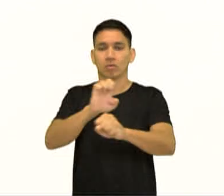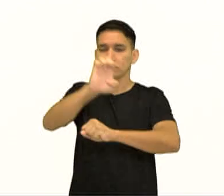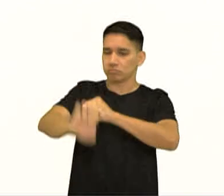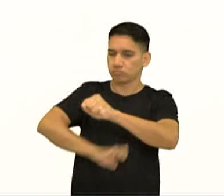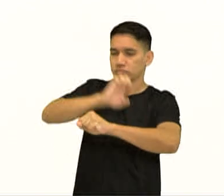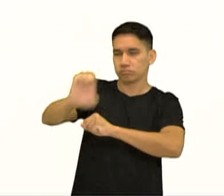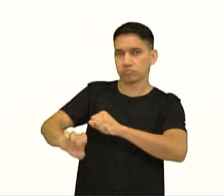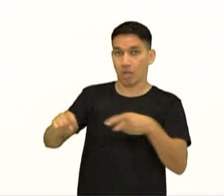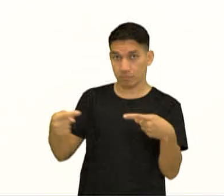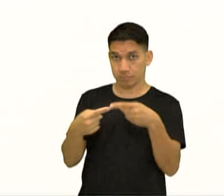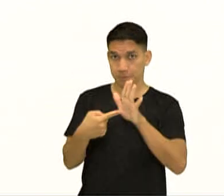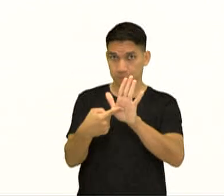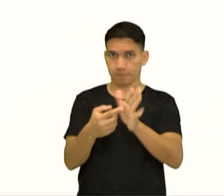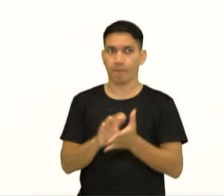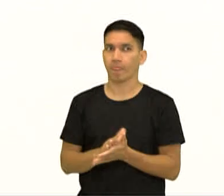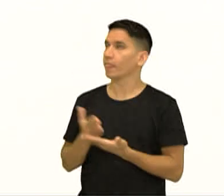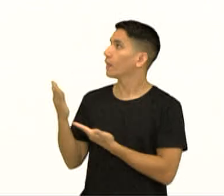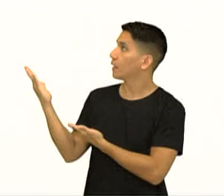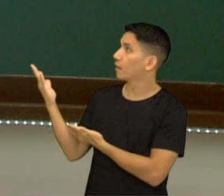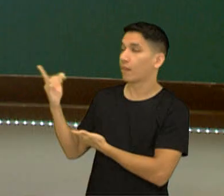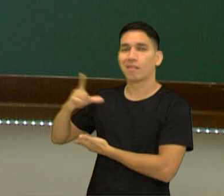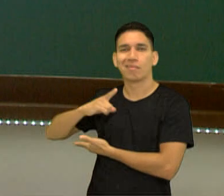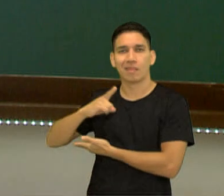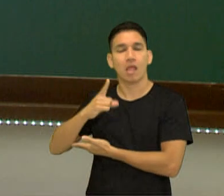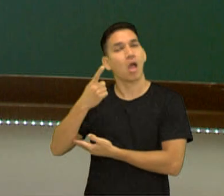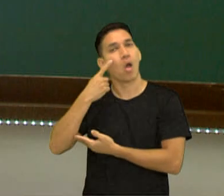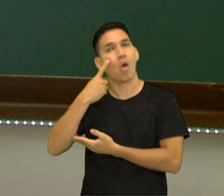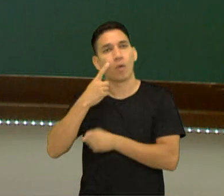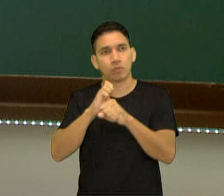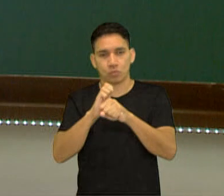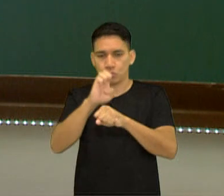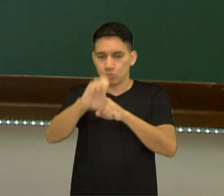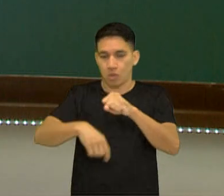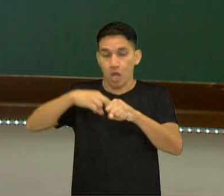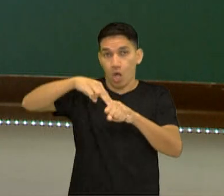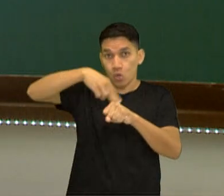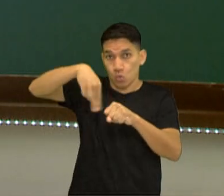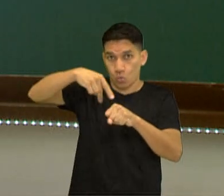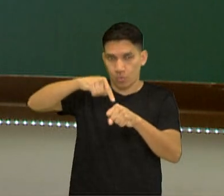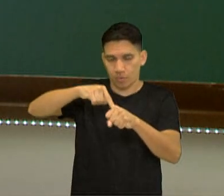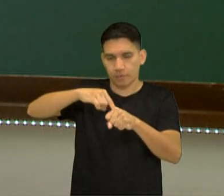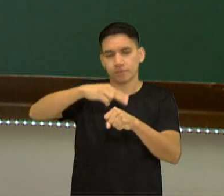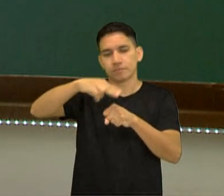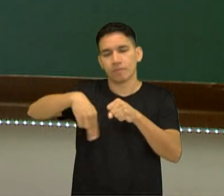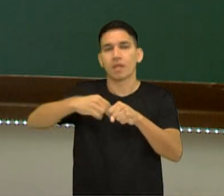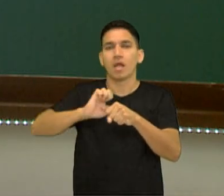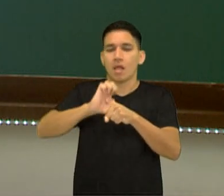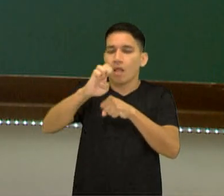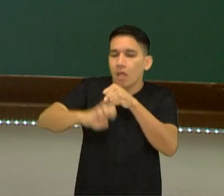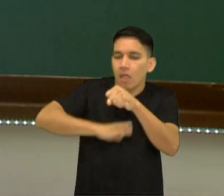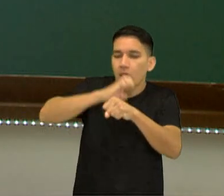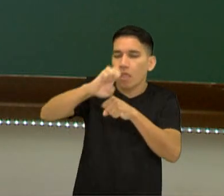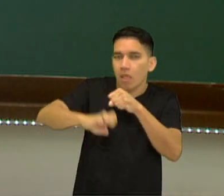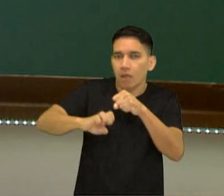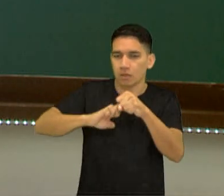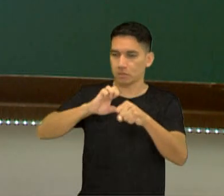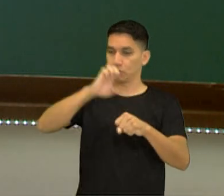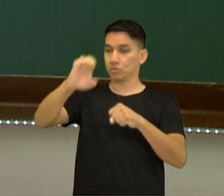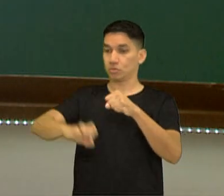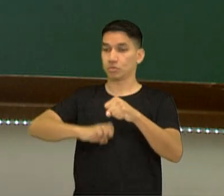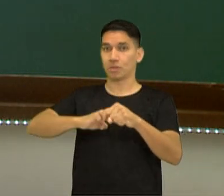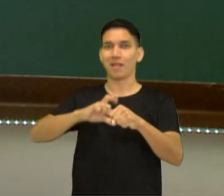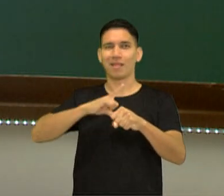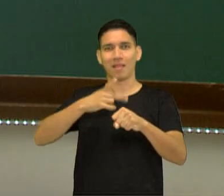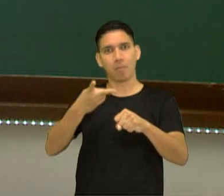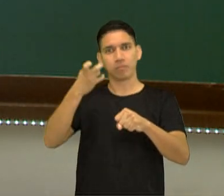em questão. Então, a gente tem aqui uma representação, olha só. Tem o núcleo e tem os elétrons se movimentando aqui. Os níveis